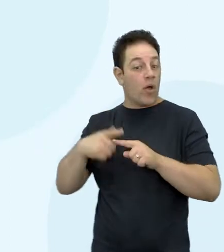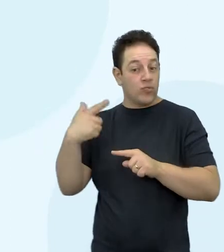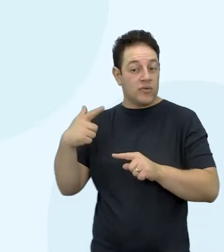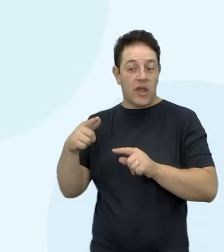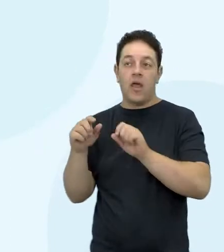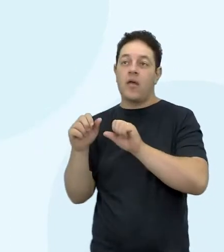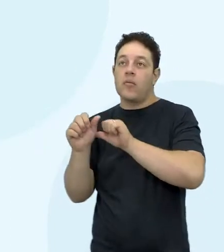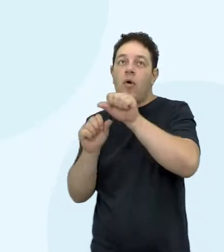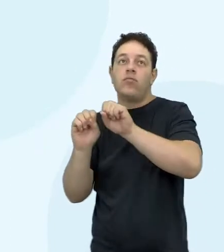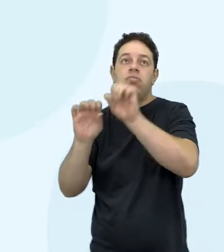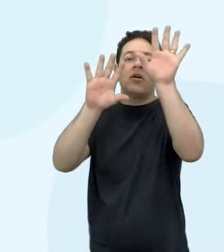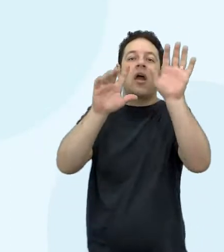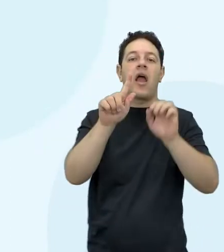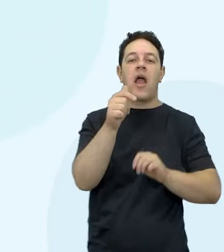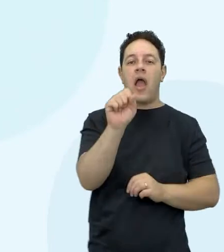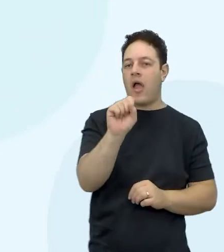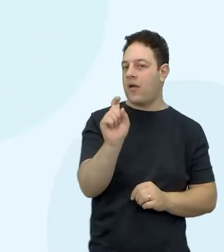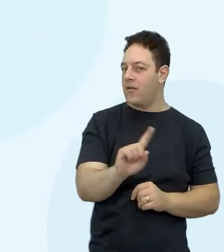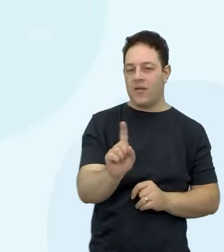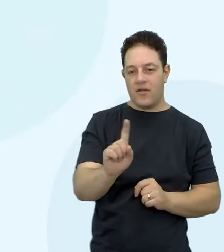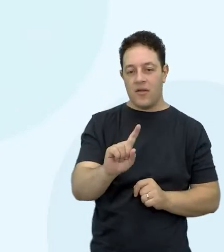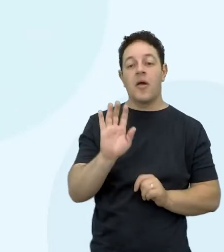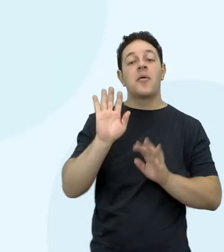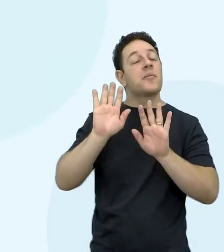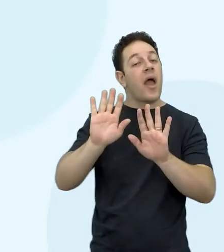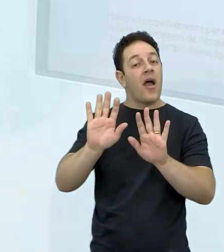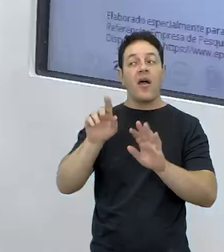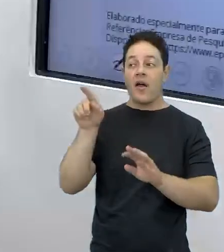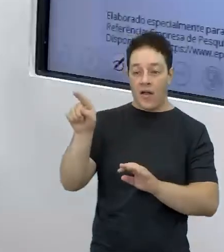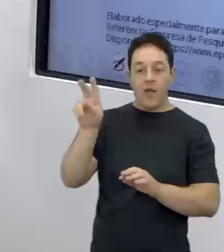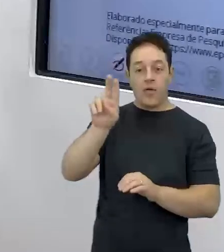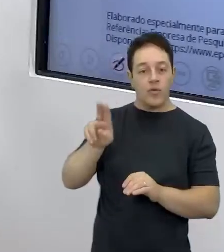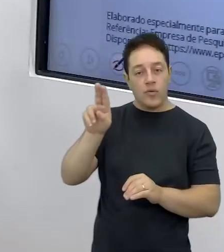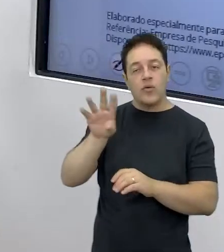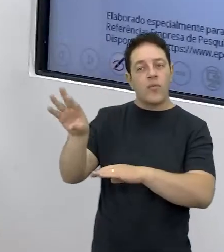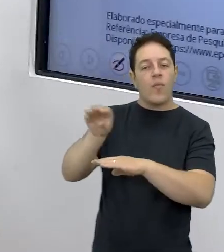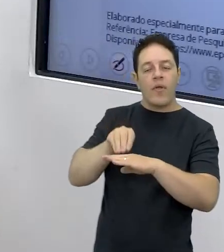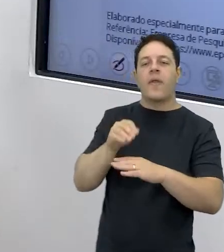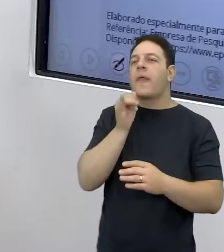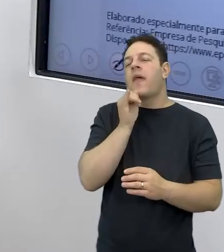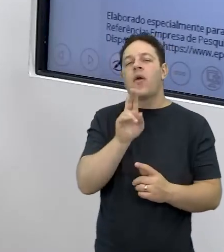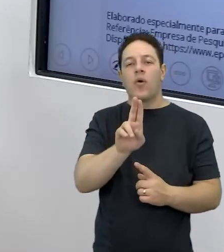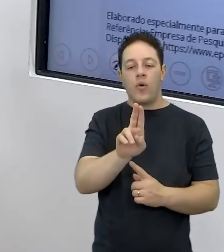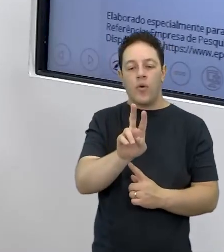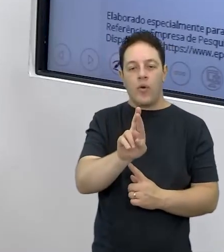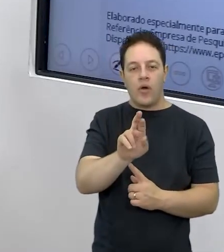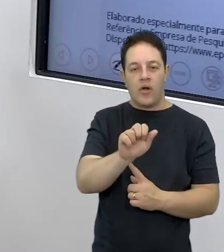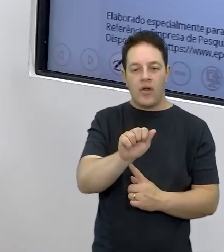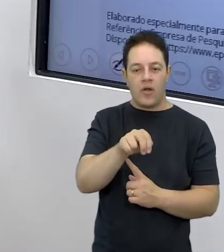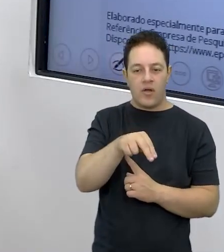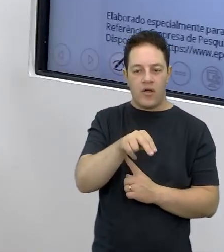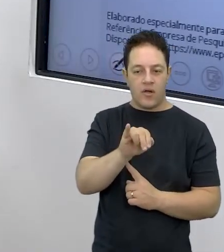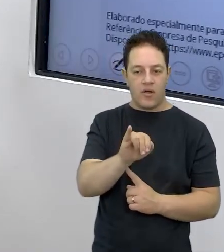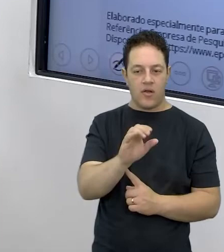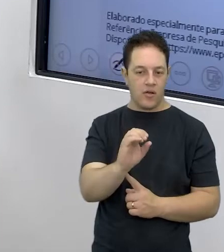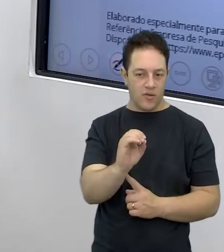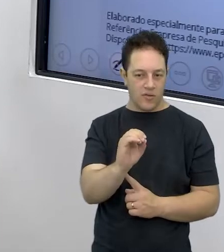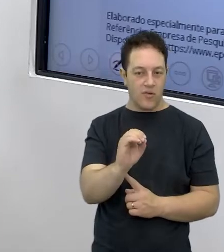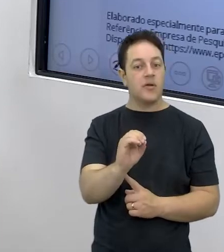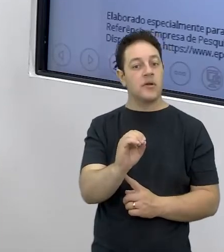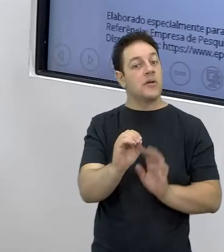do efeito estufa. Só que ela usa combustíveis do tipo urânio, né? E